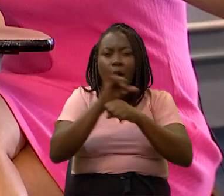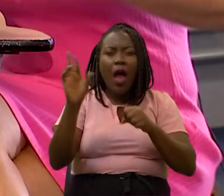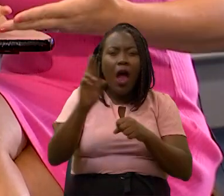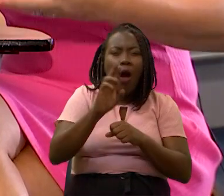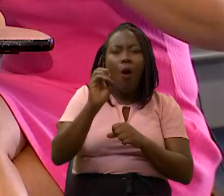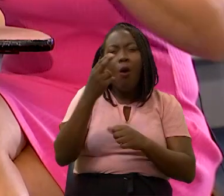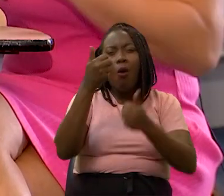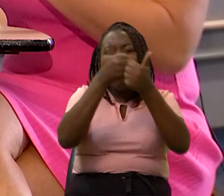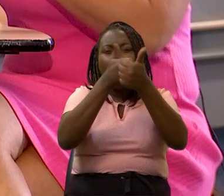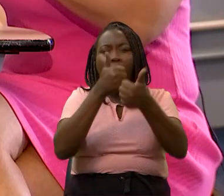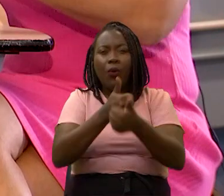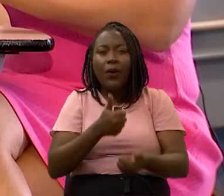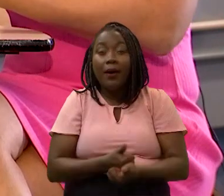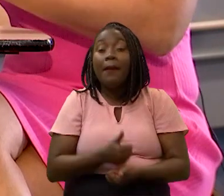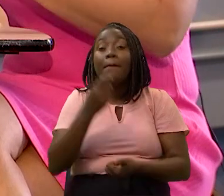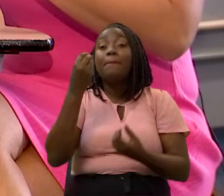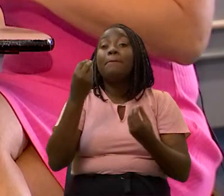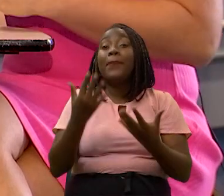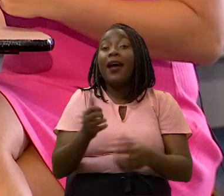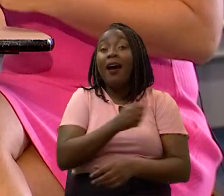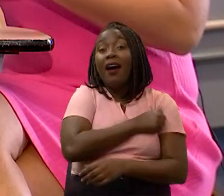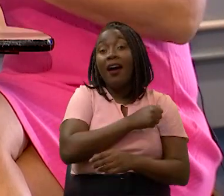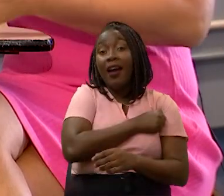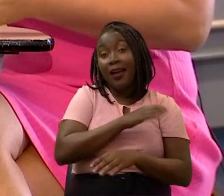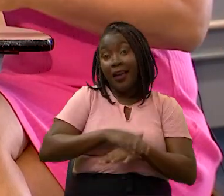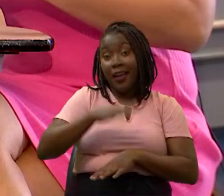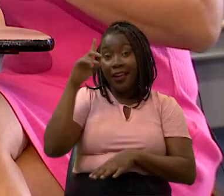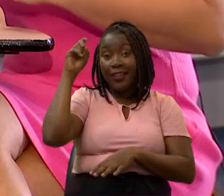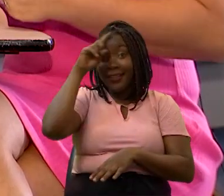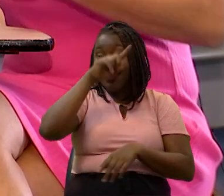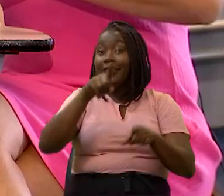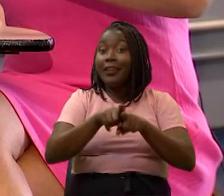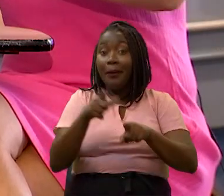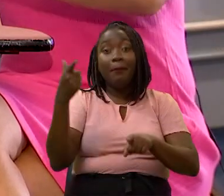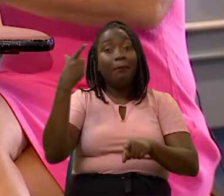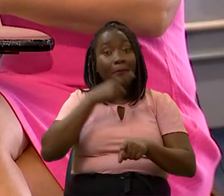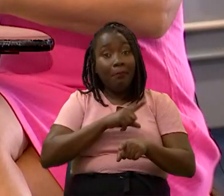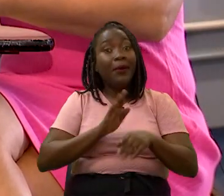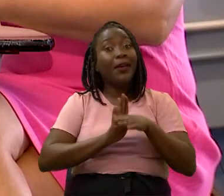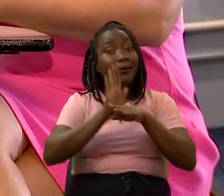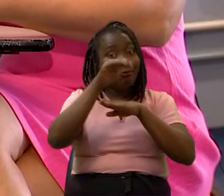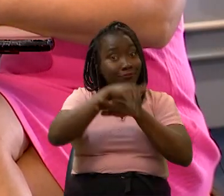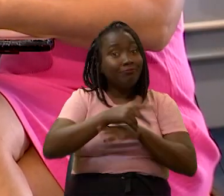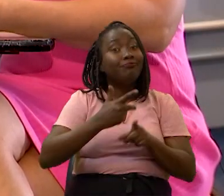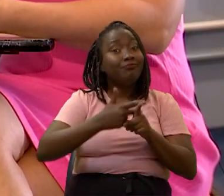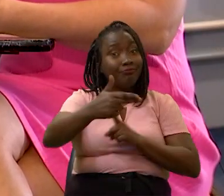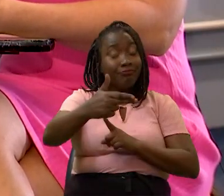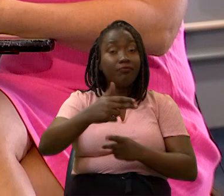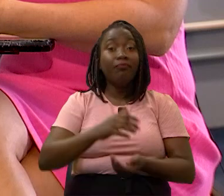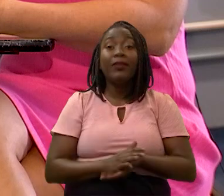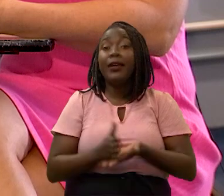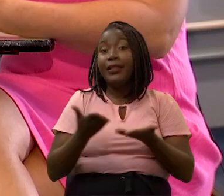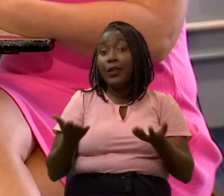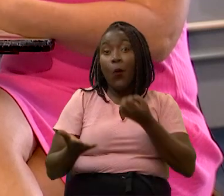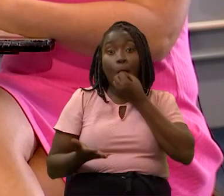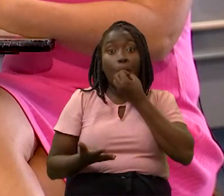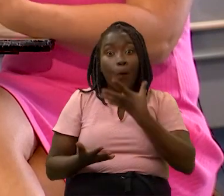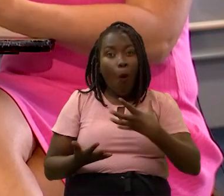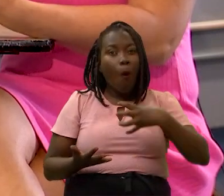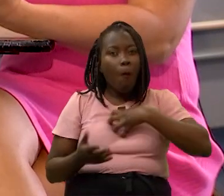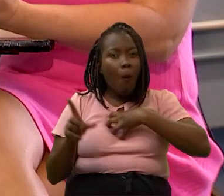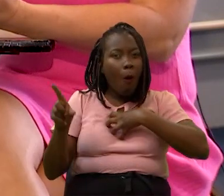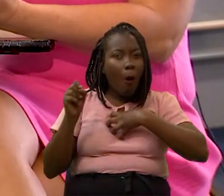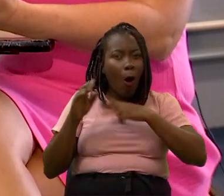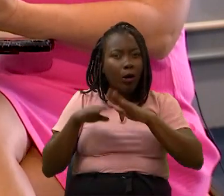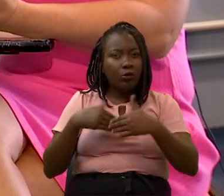de recuperação ou de acompanhamento para que os alunos que têm mais dificuldade também consigam superar as suas dificuldades. Então, um